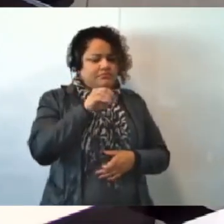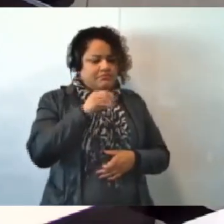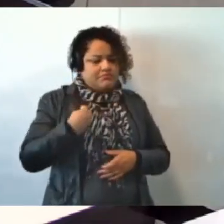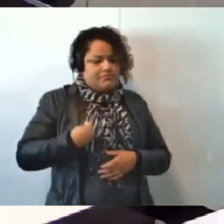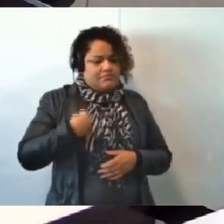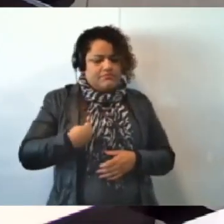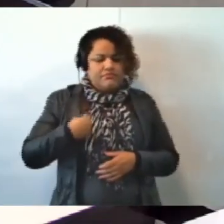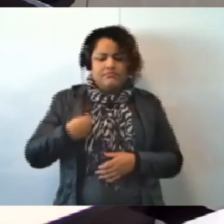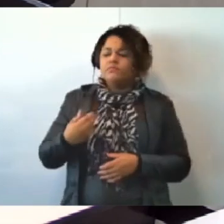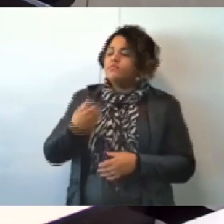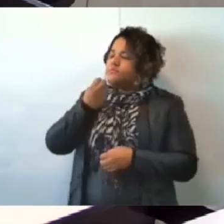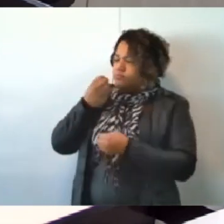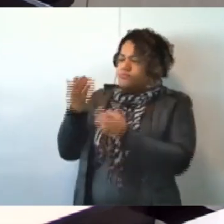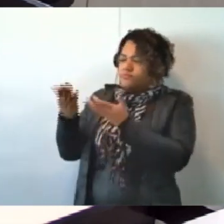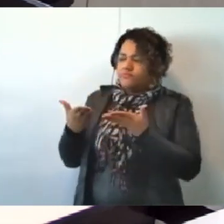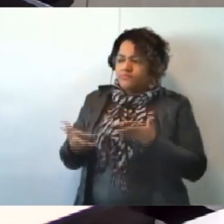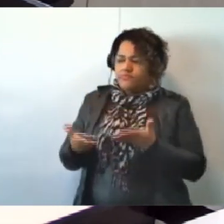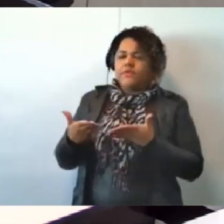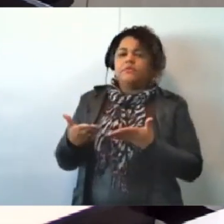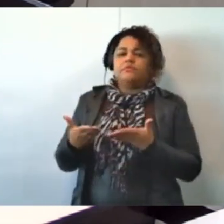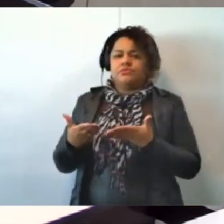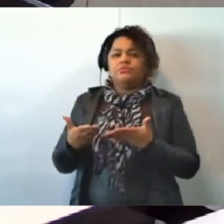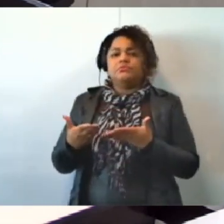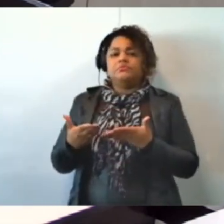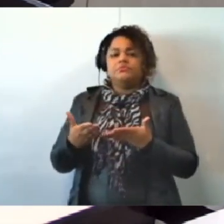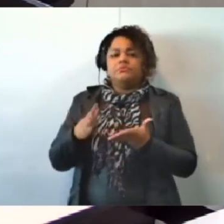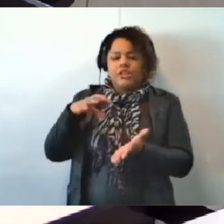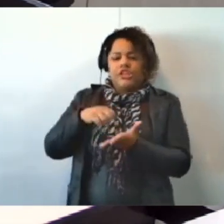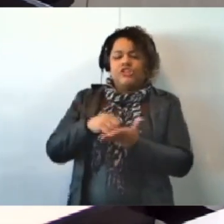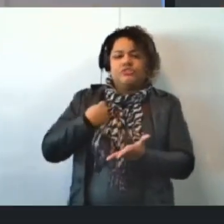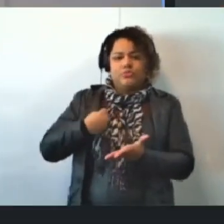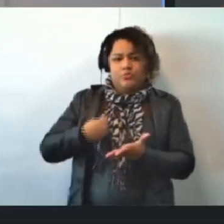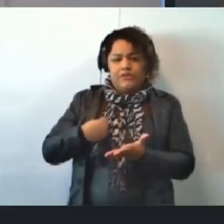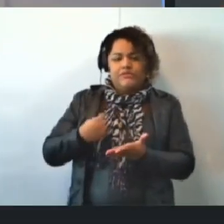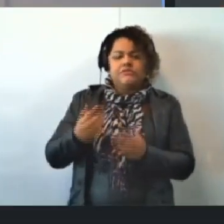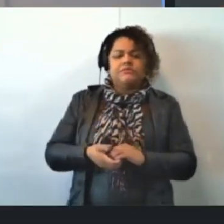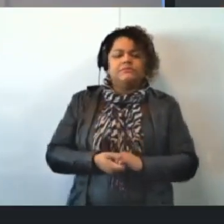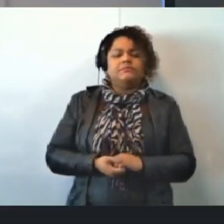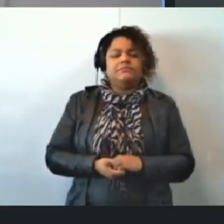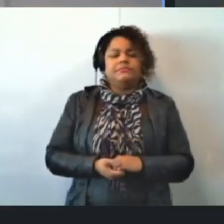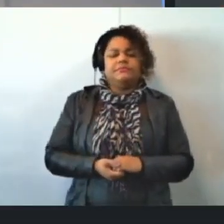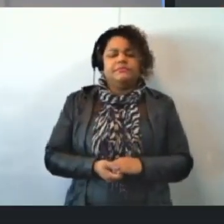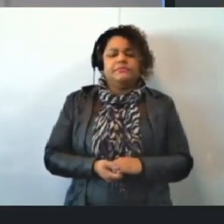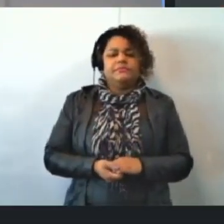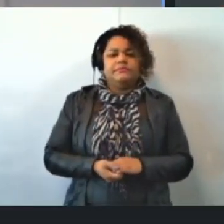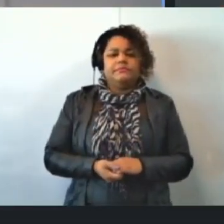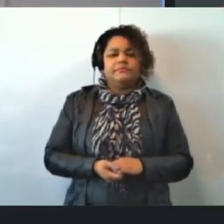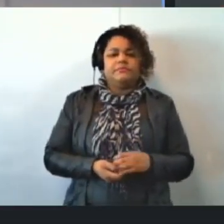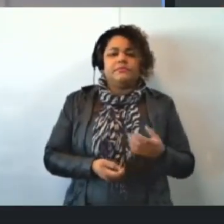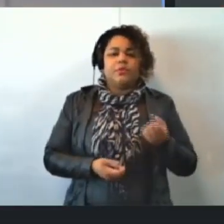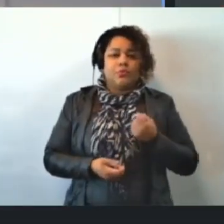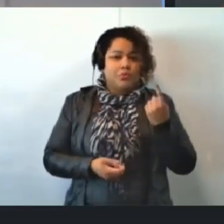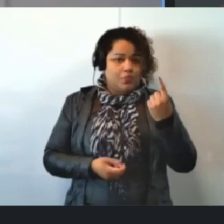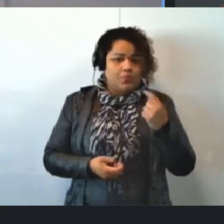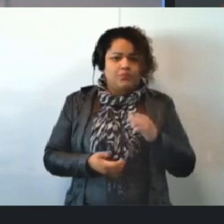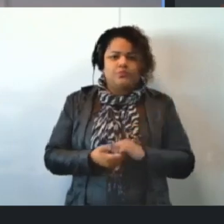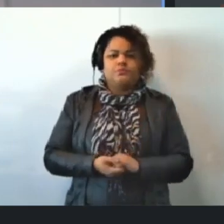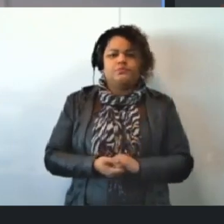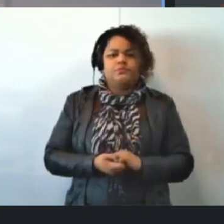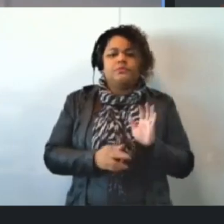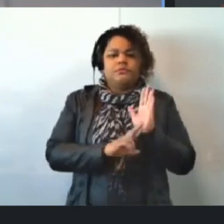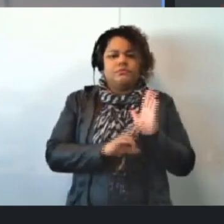seja bem-vindo, registrada a presença. Vamos lá, então. Item número 1, requerimento de comissão